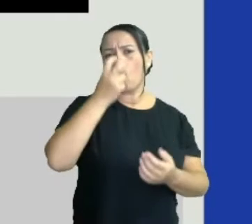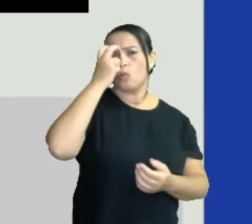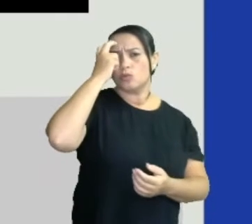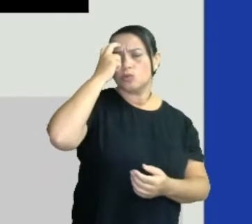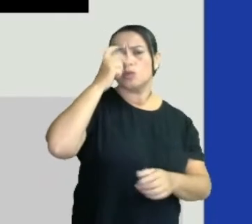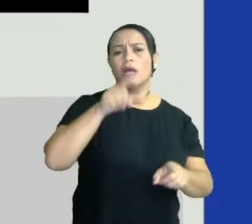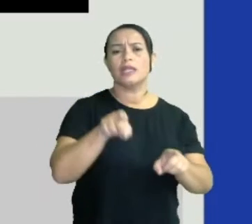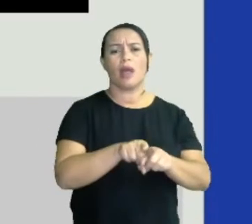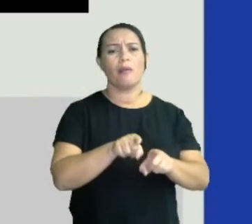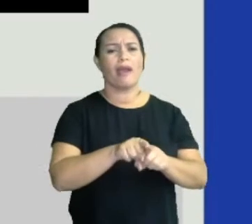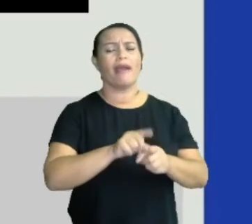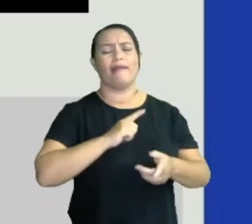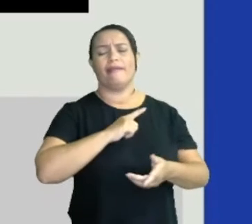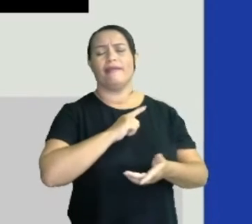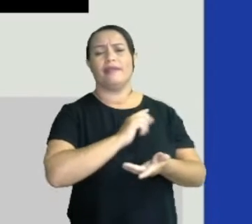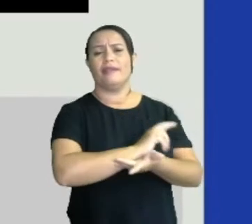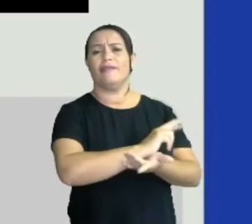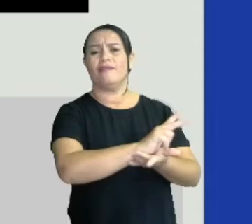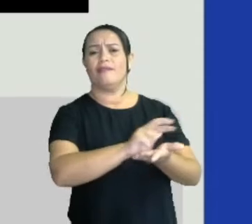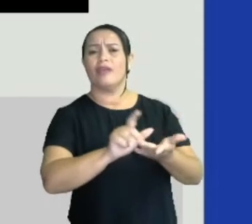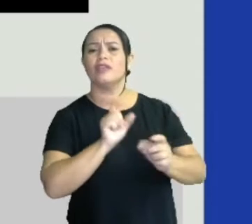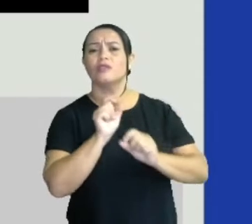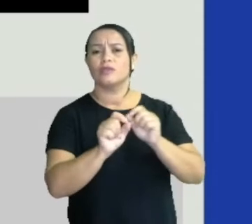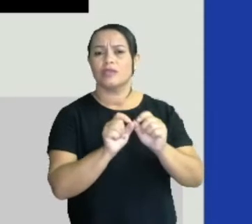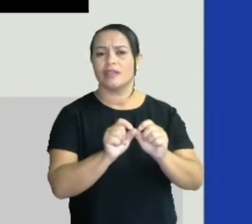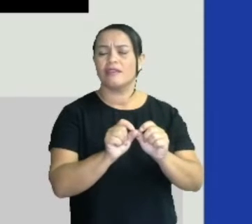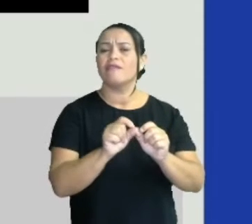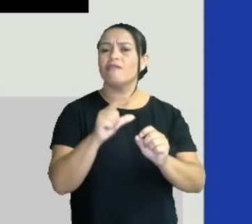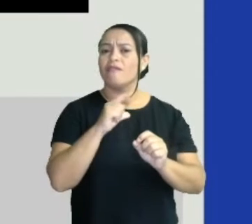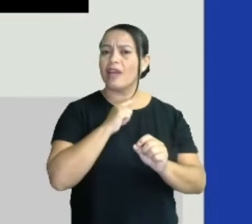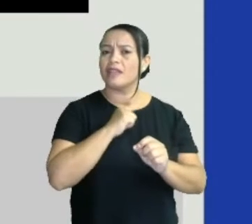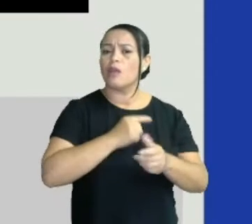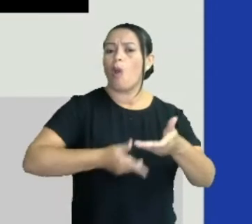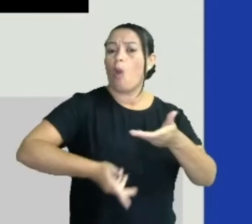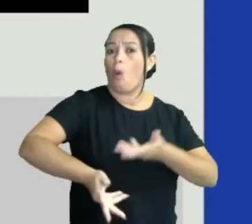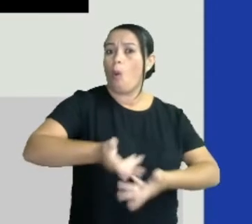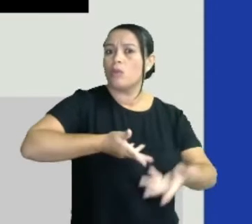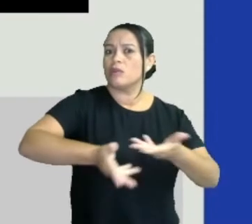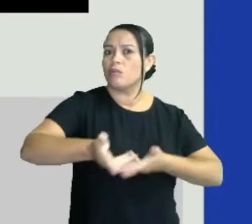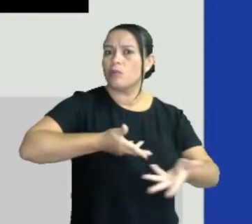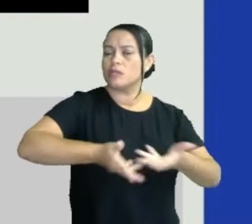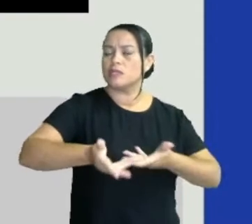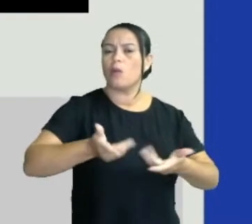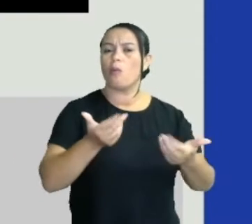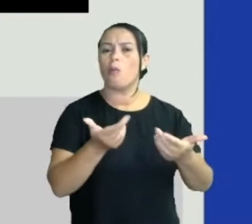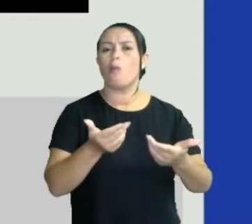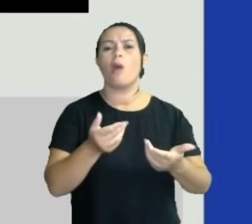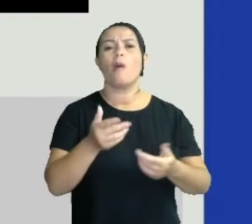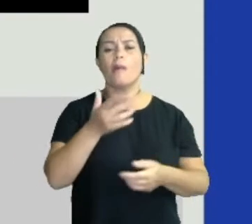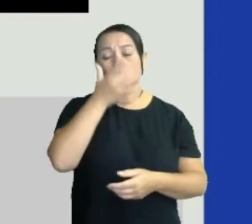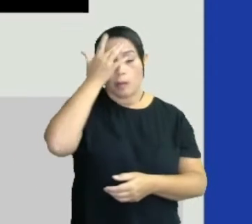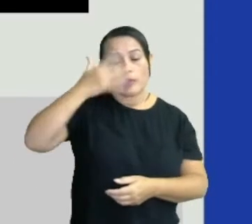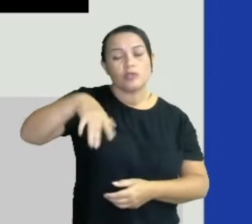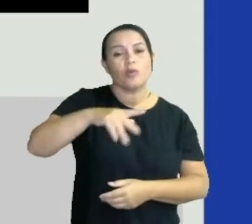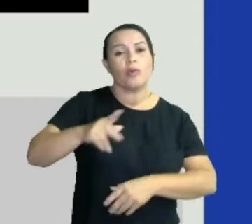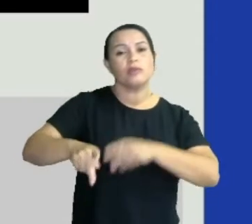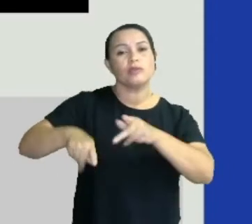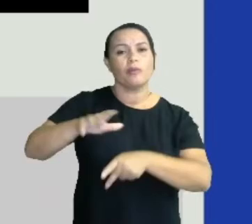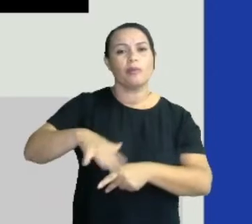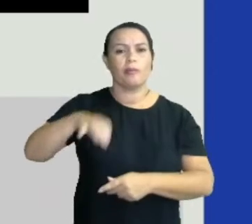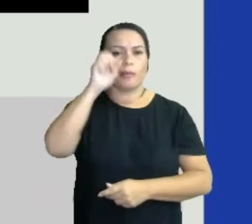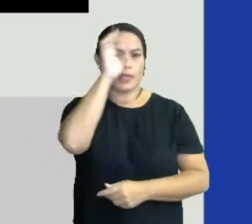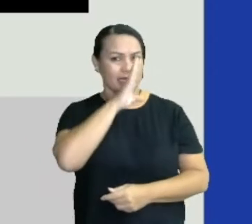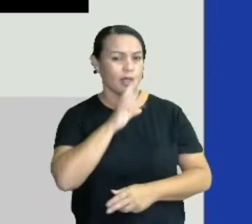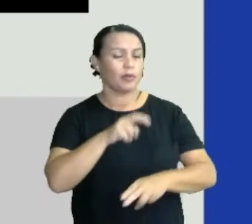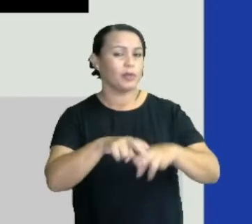cultura, e tudo isso vai contribuir para o que hoje é o povo brasileiro. Então, dessa maneira, é